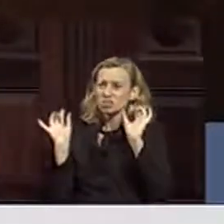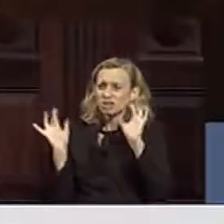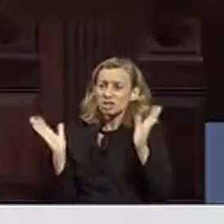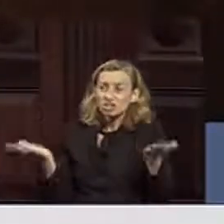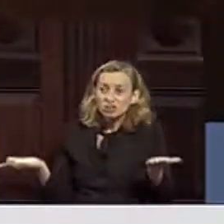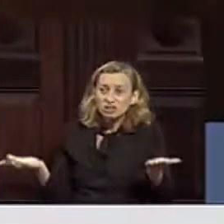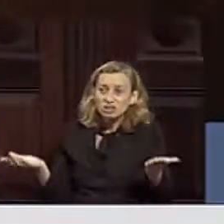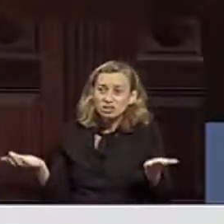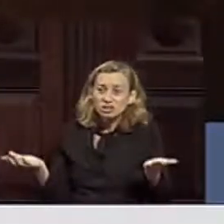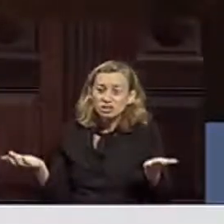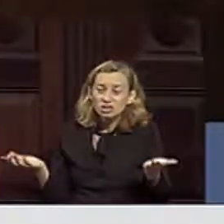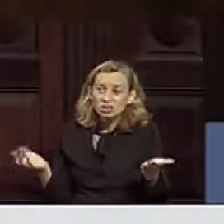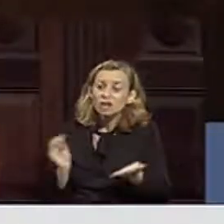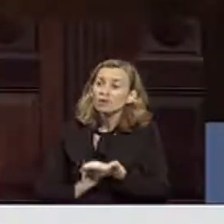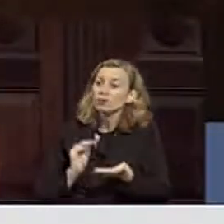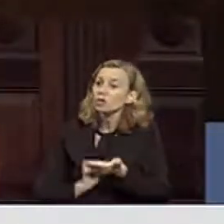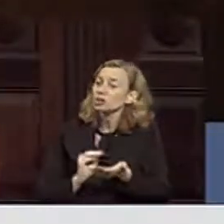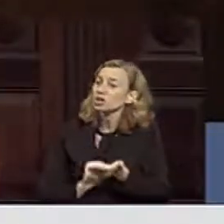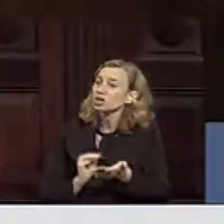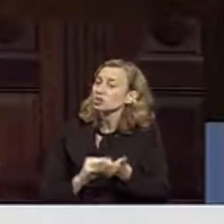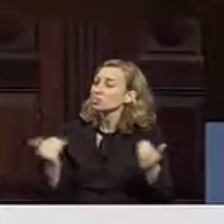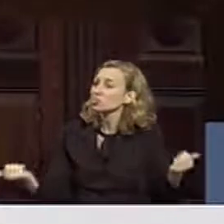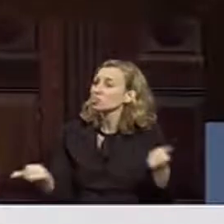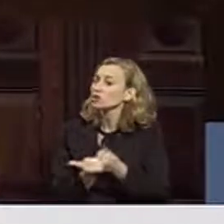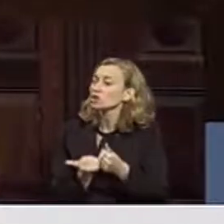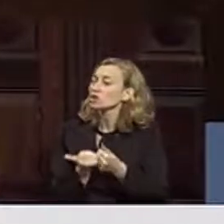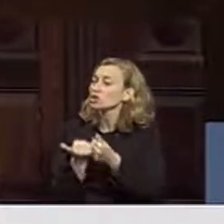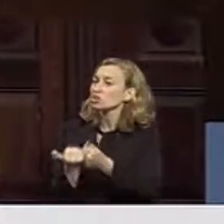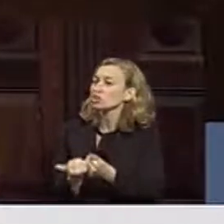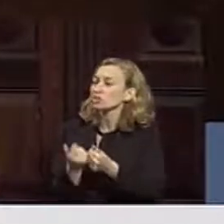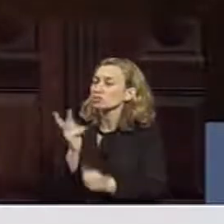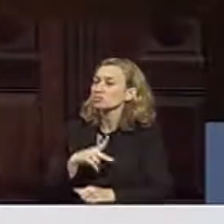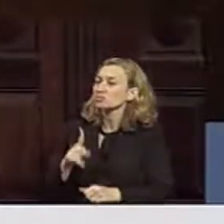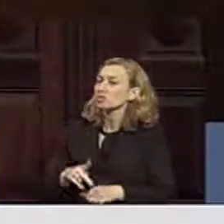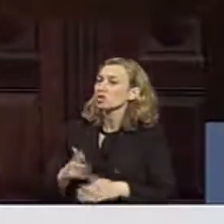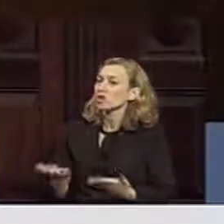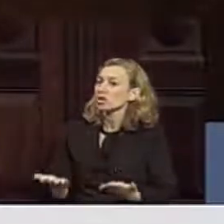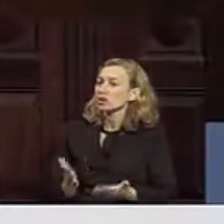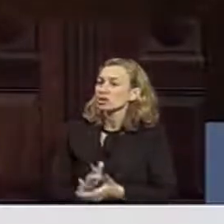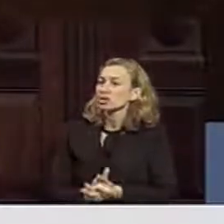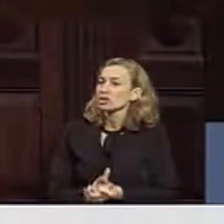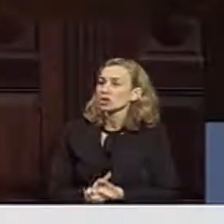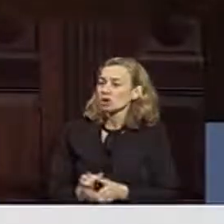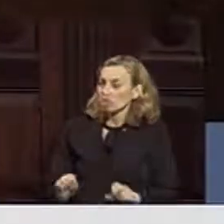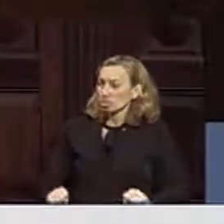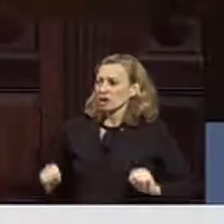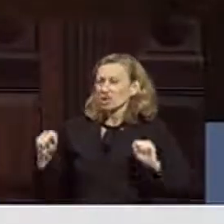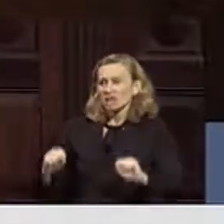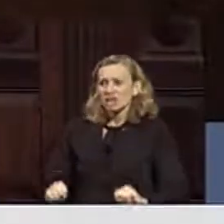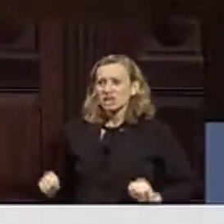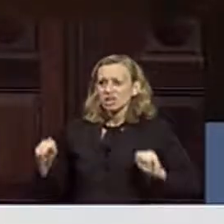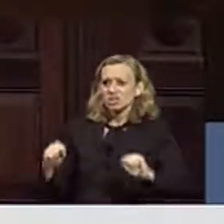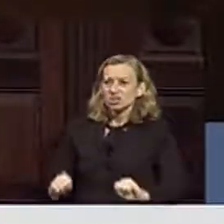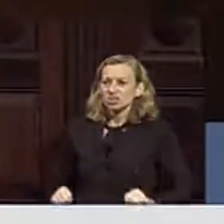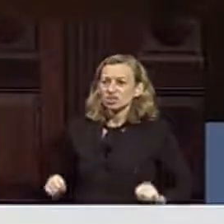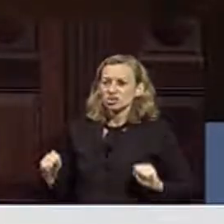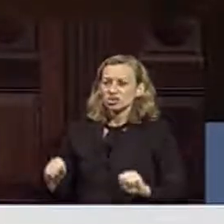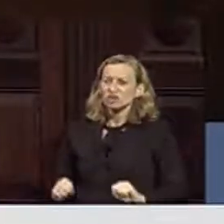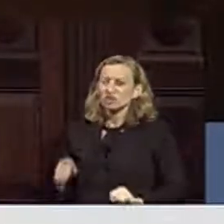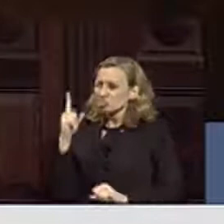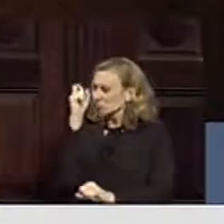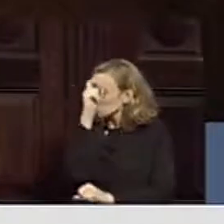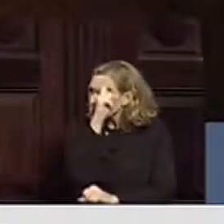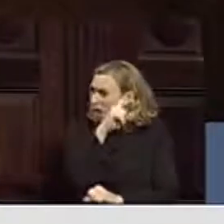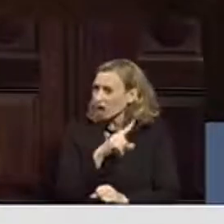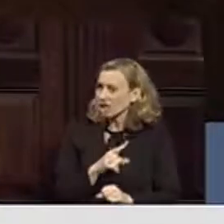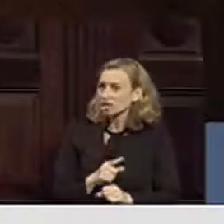severas. Às vezes um autista severo, uma cadeirante com dificuldades motoras, uma